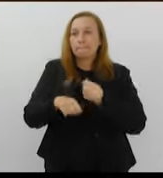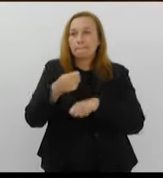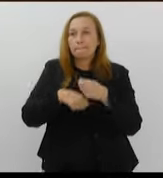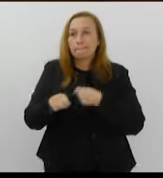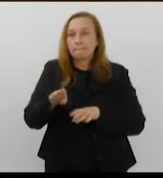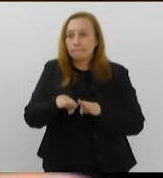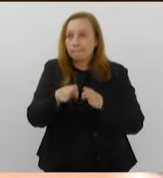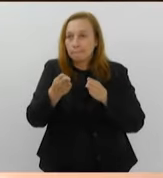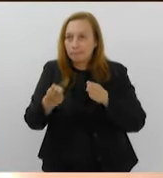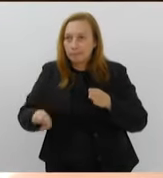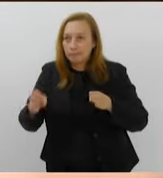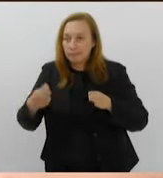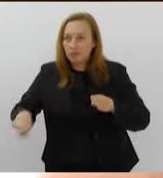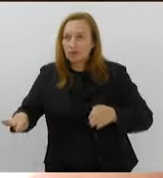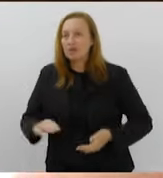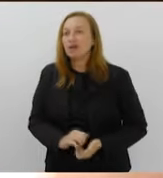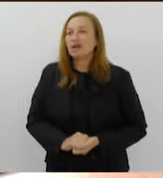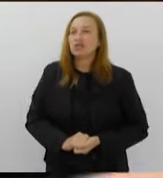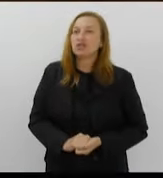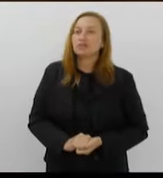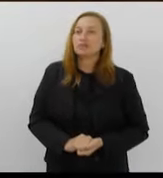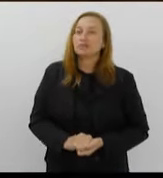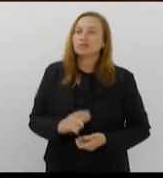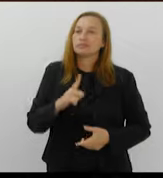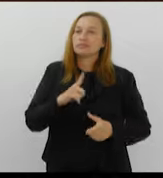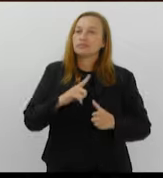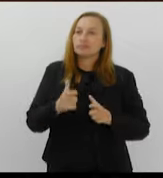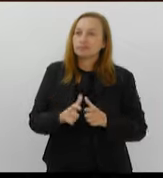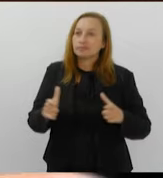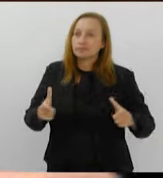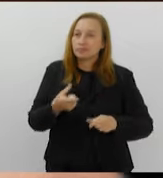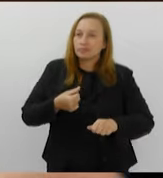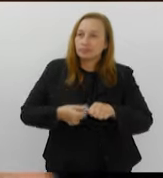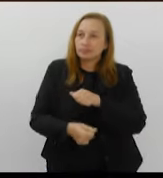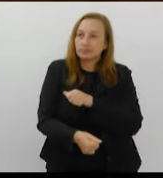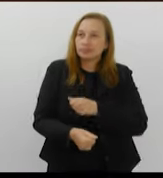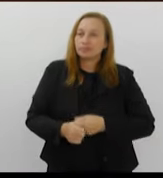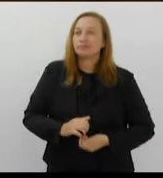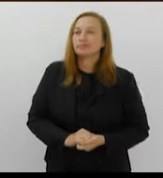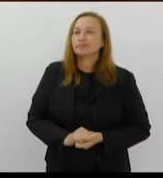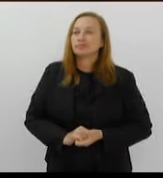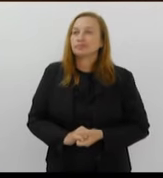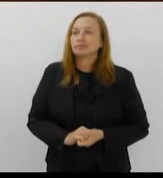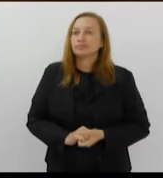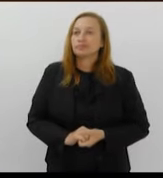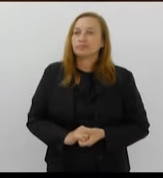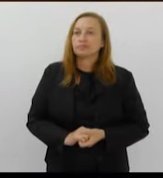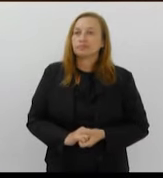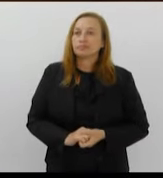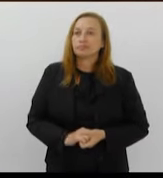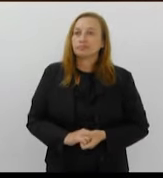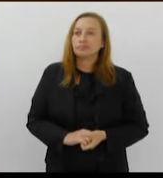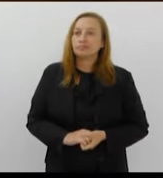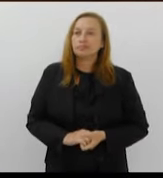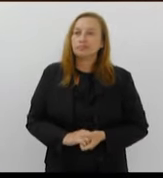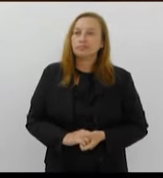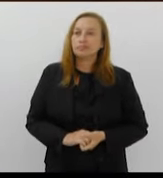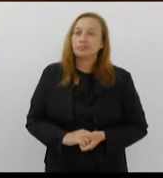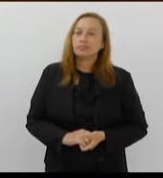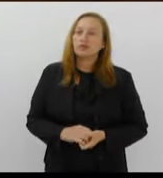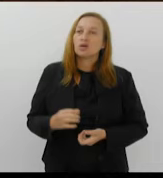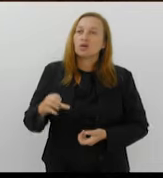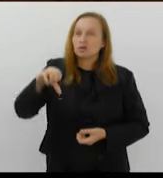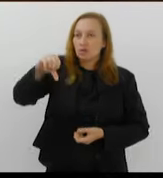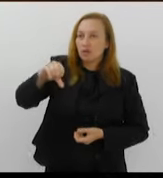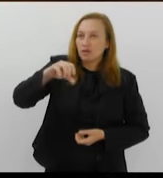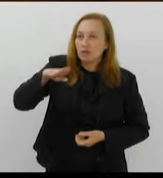Mar. Nós teremos um grande crescimento, a Equinor vai fazer um investimento em torno de 9